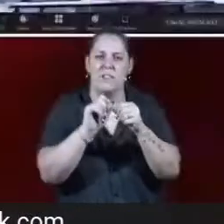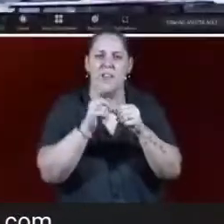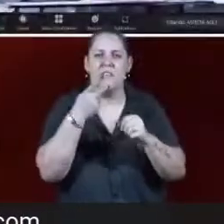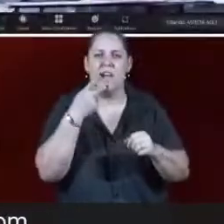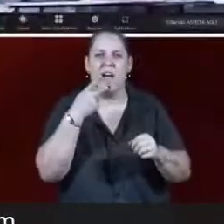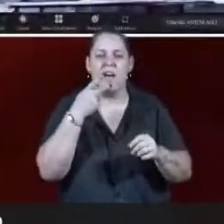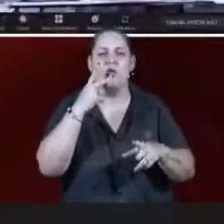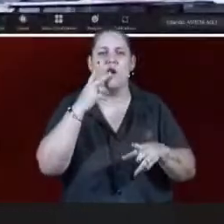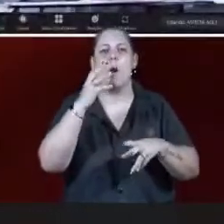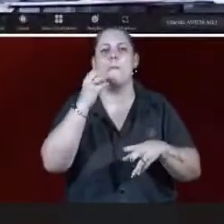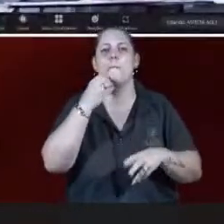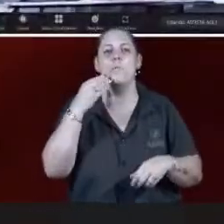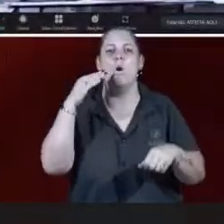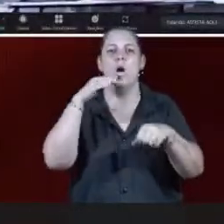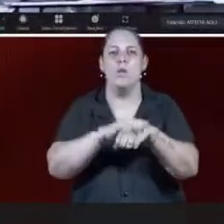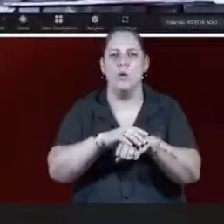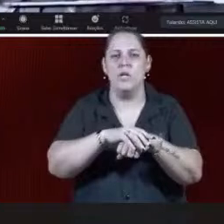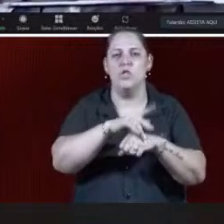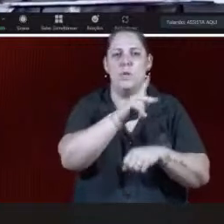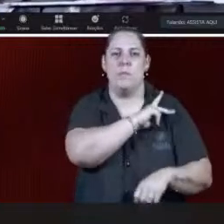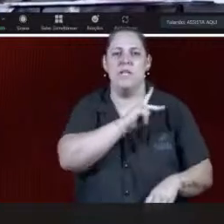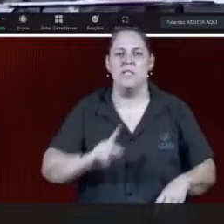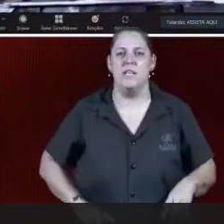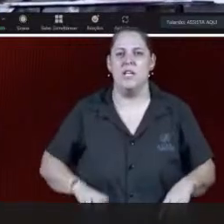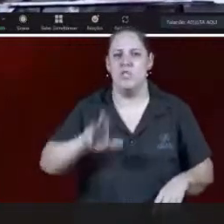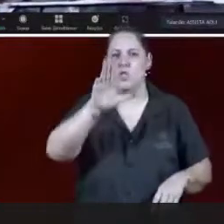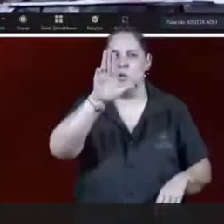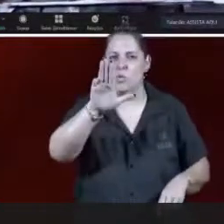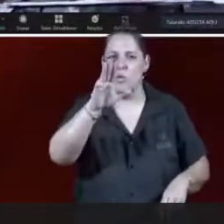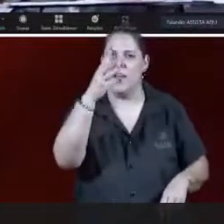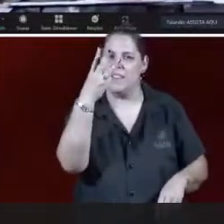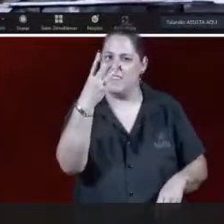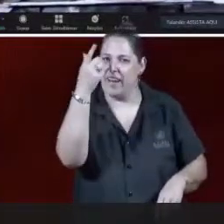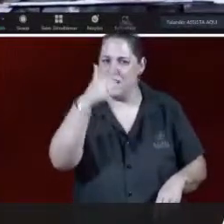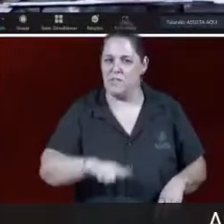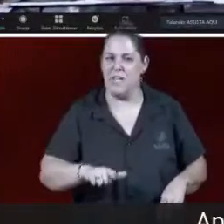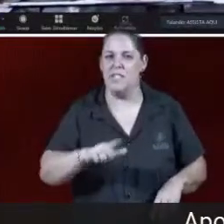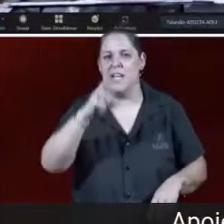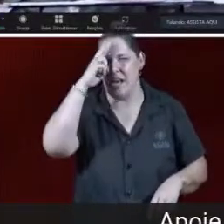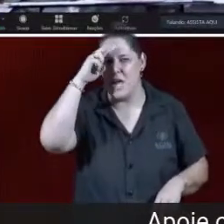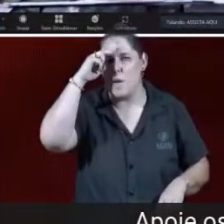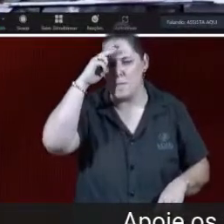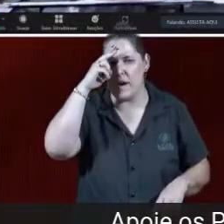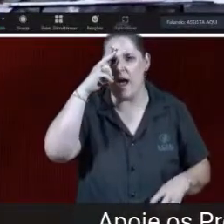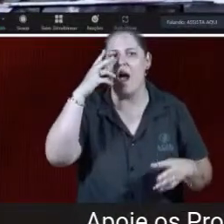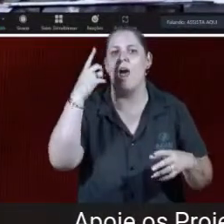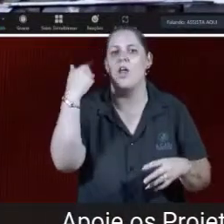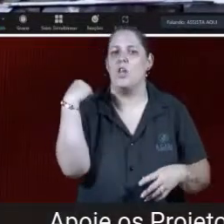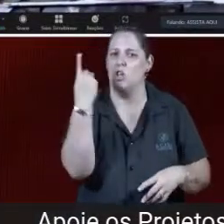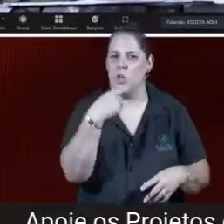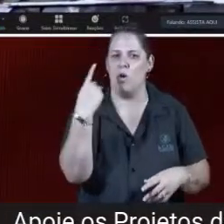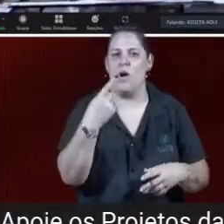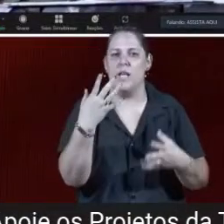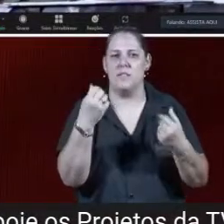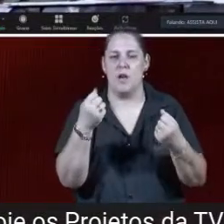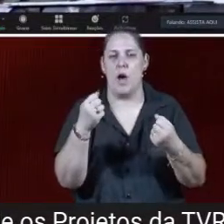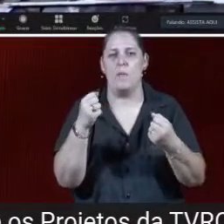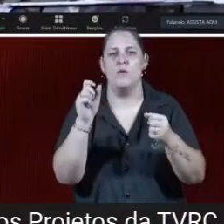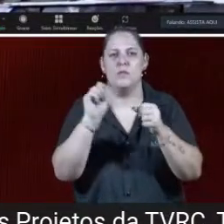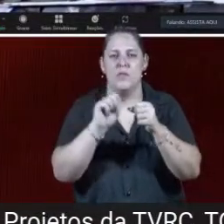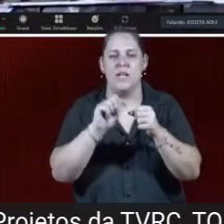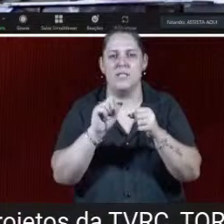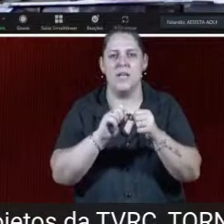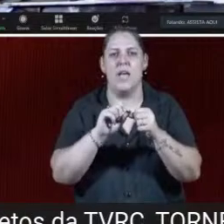boa noite, presidente Lula, três vezes. Então, só para relembrar aqui, muito rapidamente, nós vamos fazer, em nome de todos os comitês